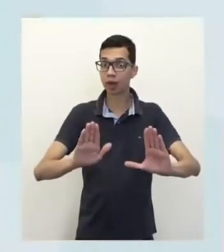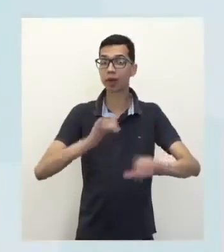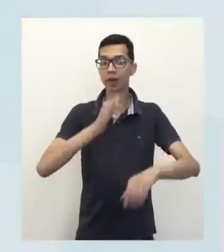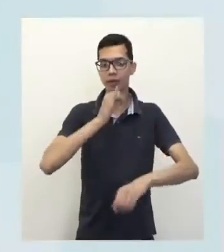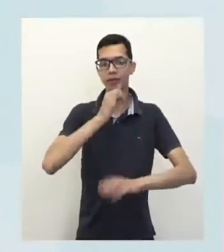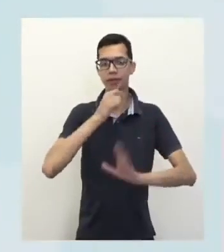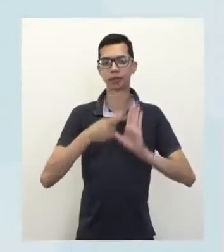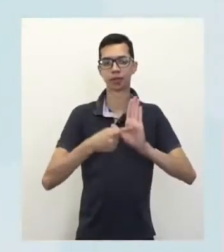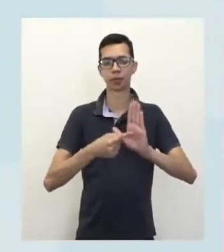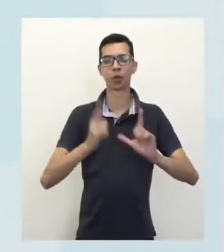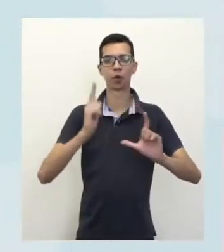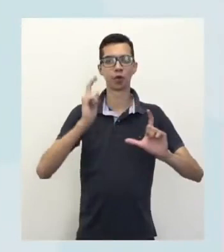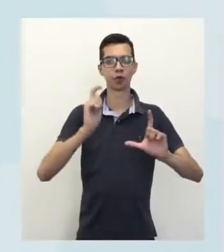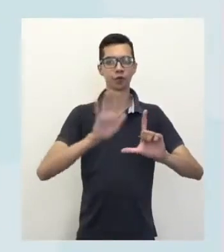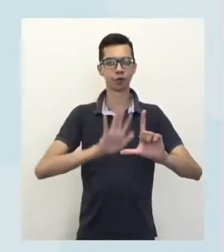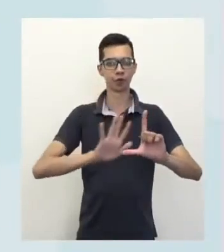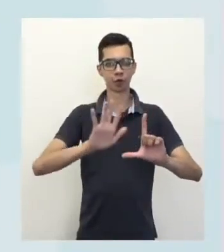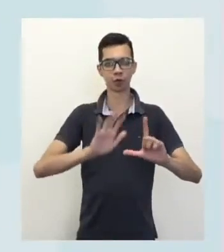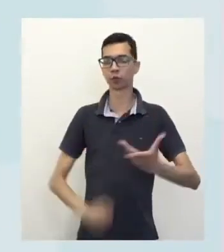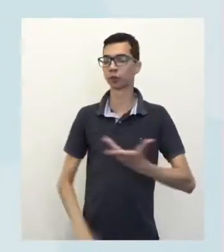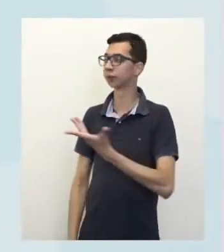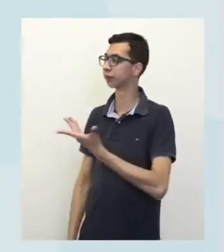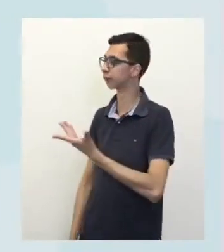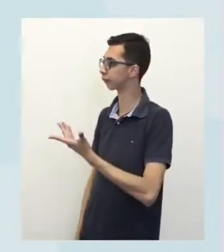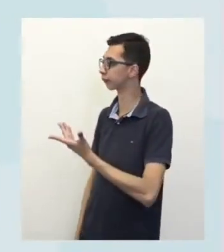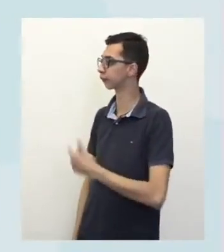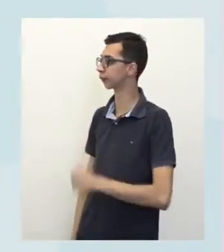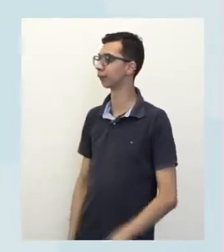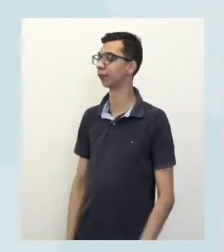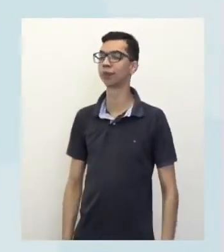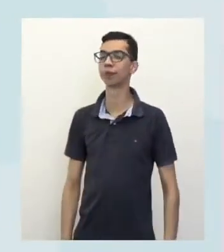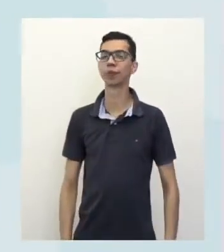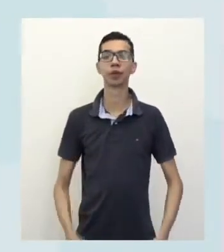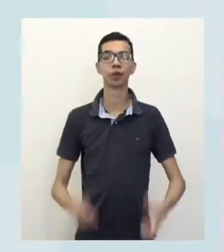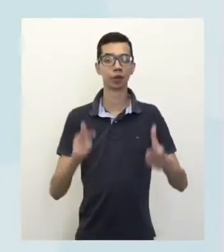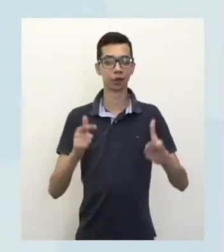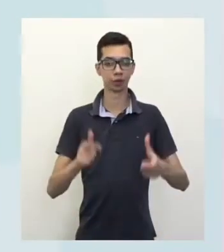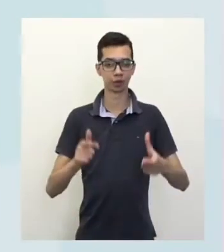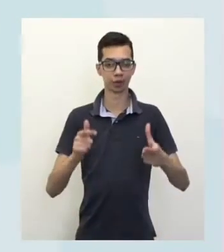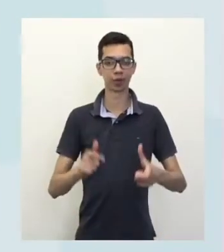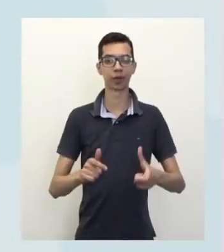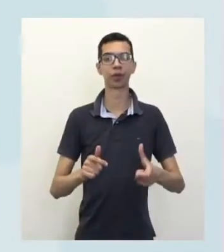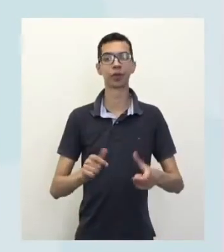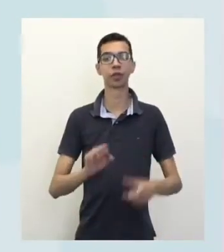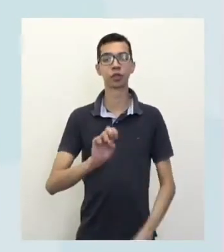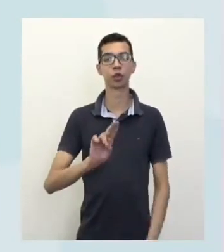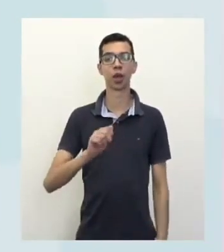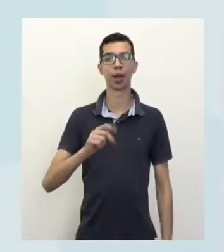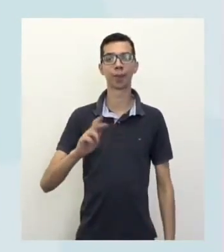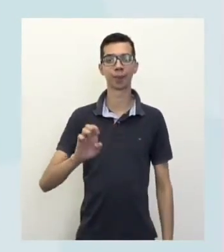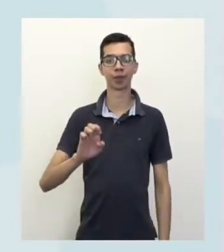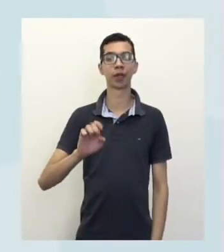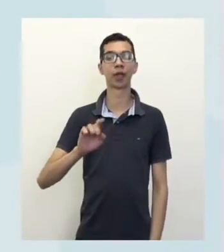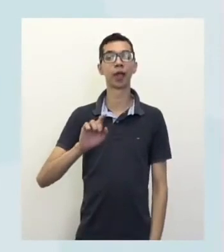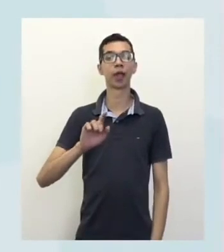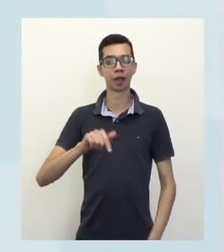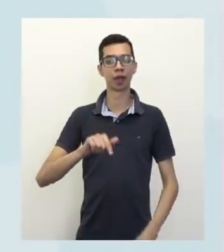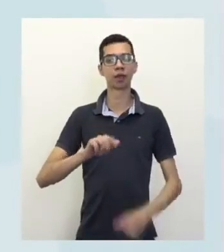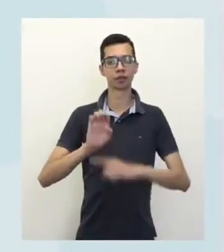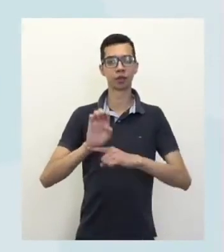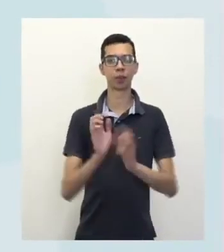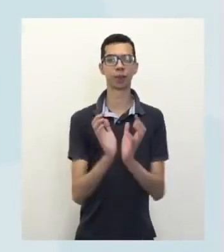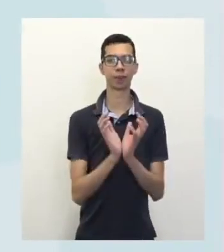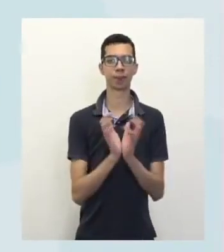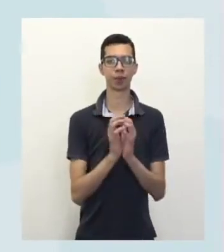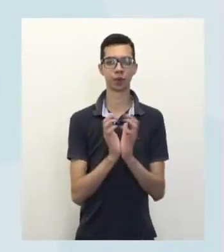fotografia de um complexo industrial e portuário de Suape, no estado de Pernambuco, né?